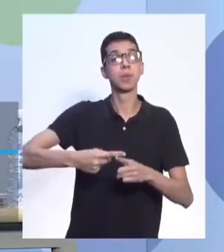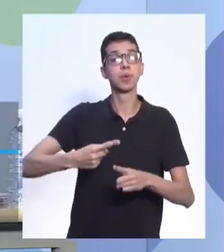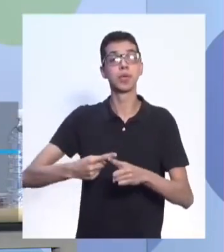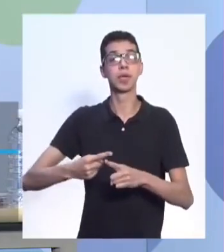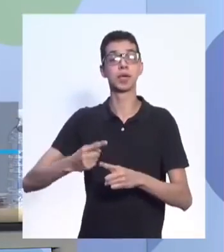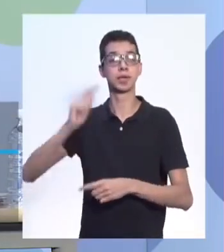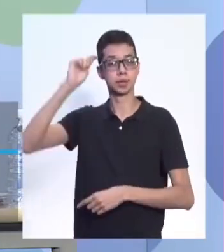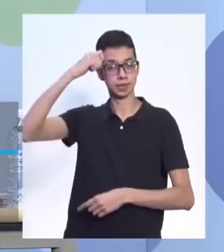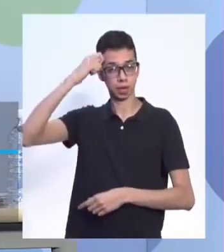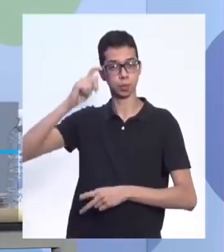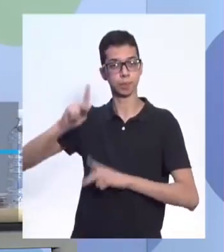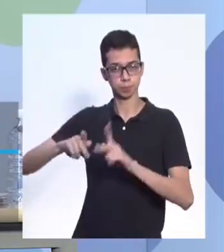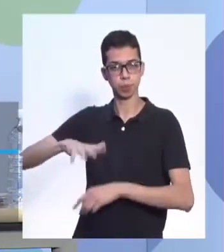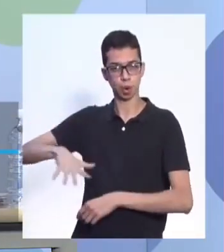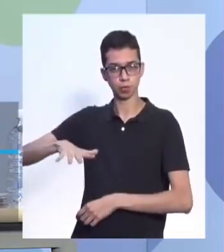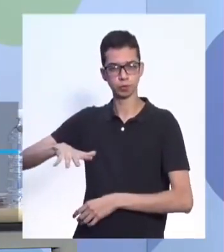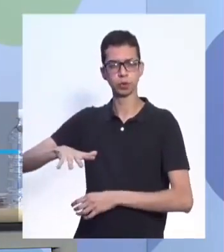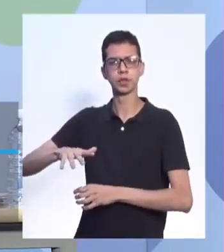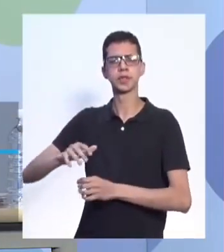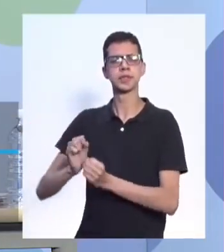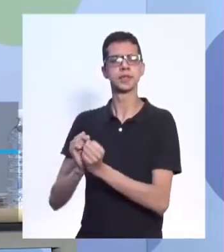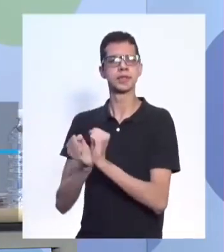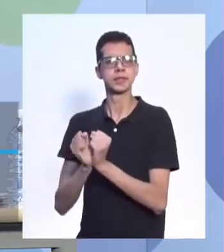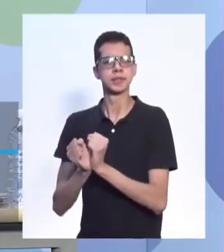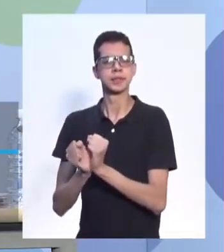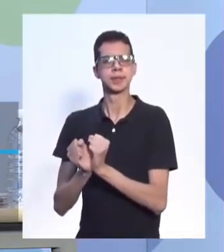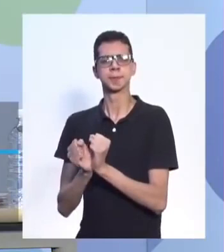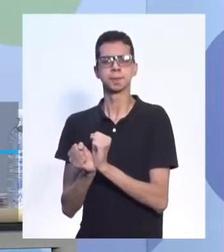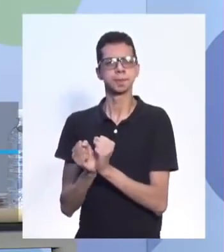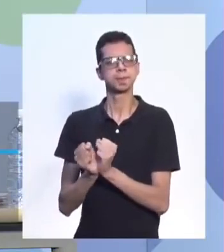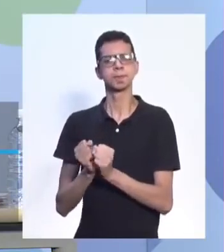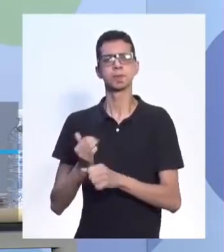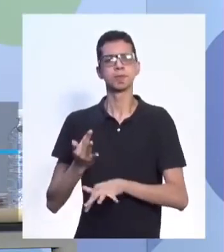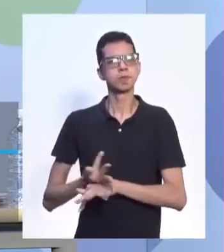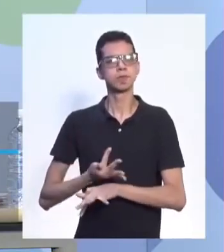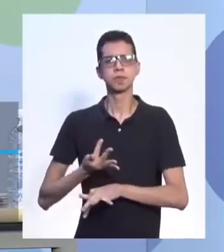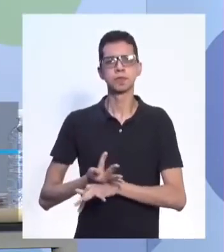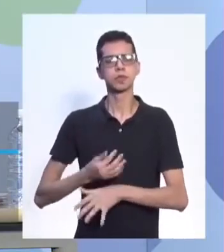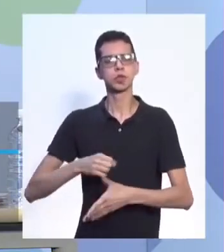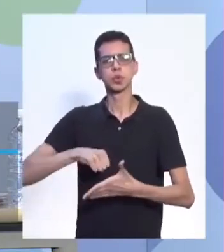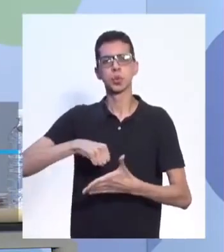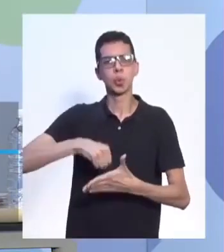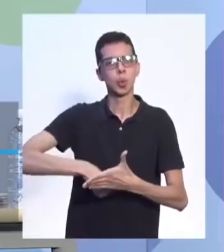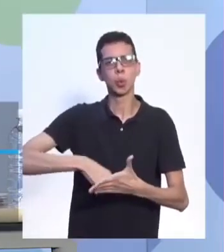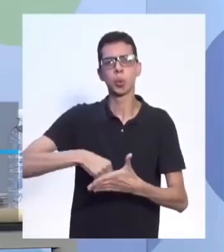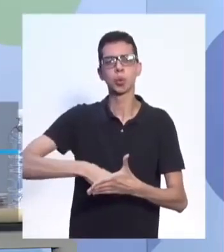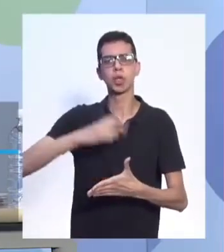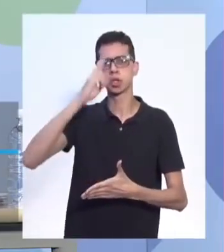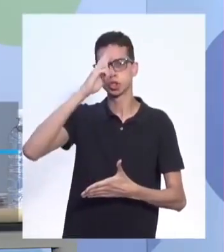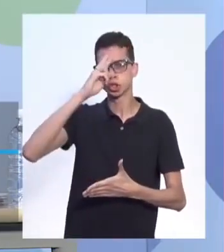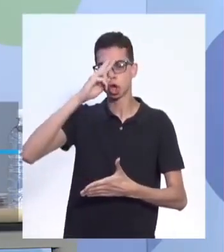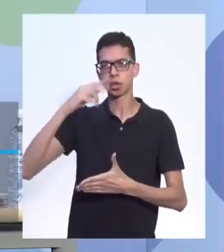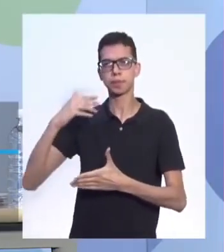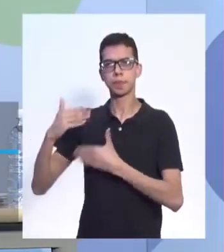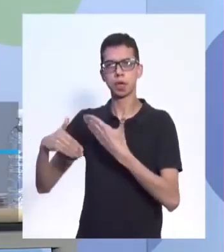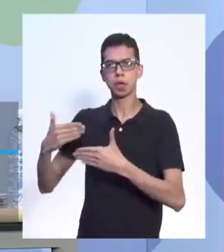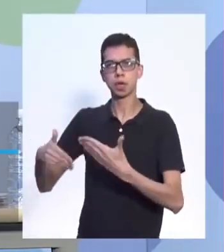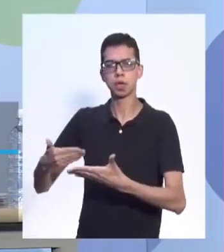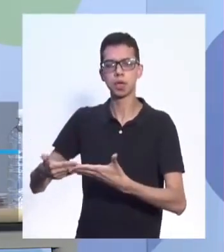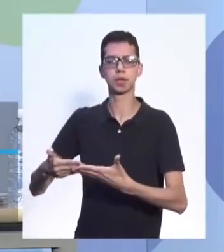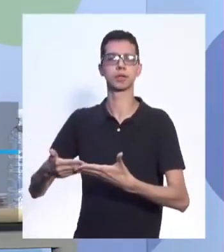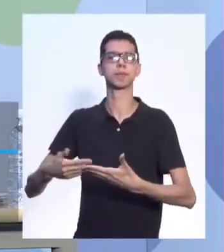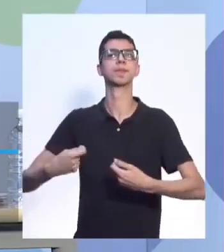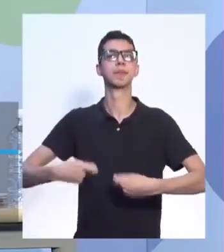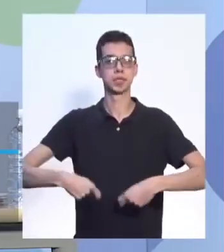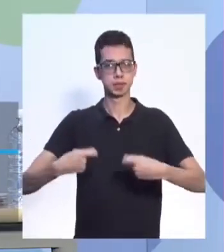escravizados e resistiram ao longo da história, e precisamos resistir até hoje. porque, apesar da escravidão já ter sido abolida,